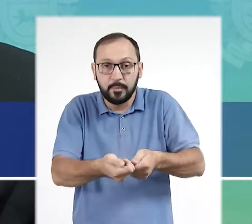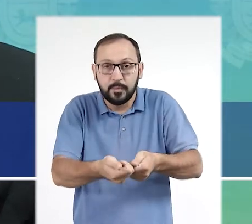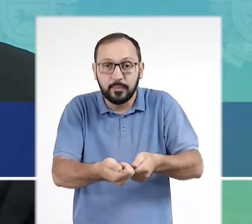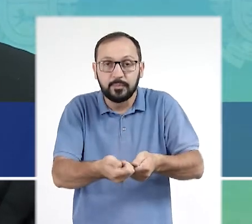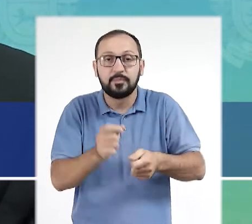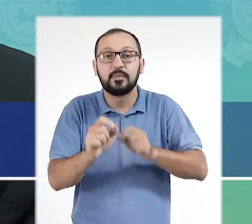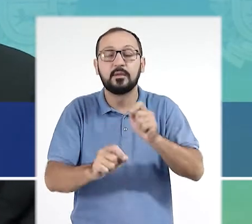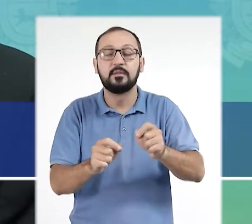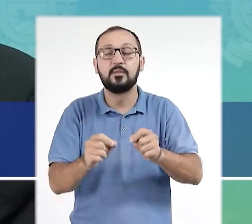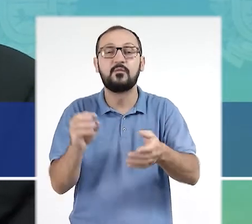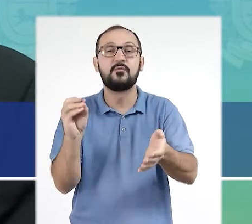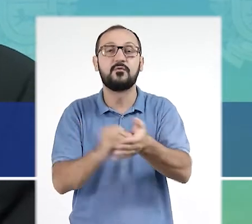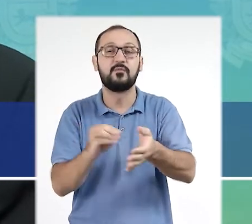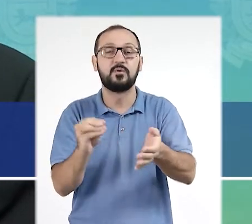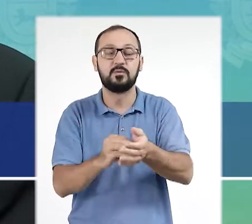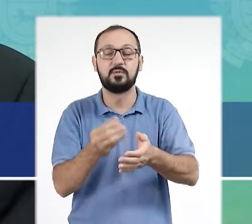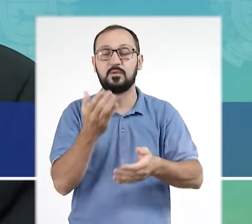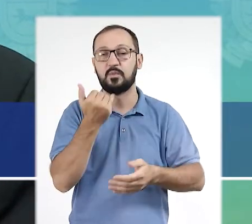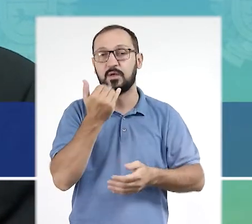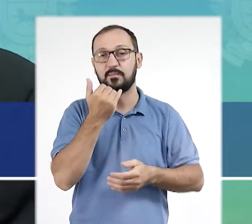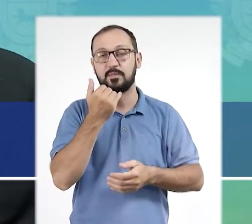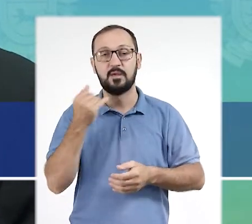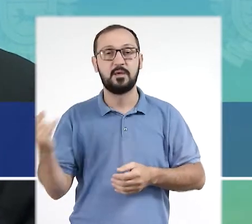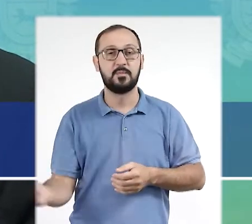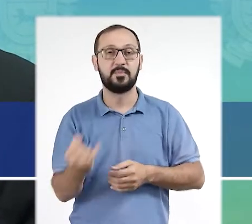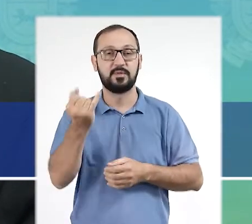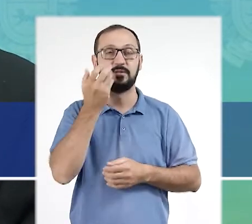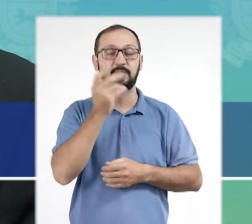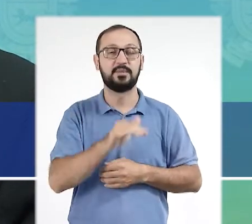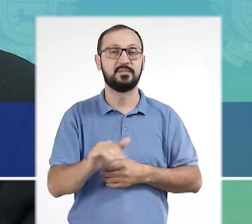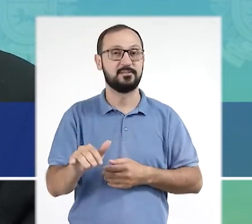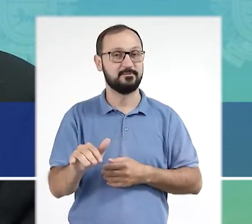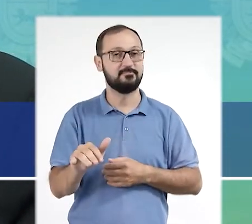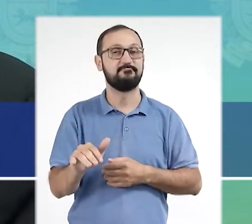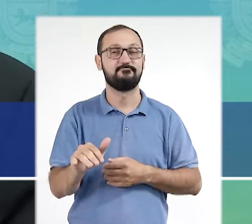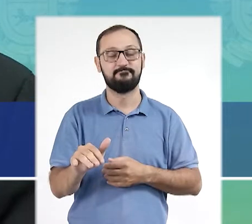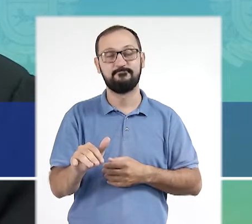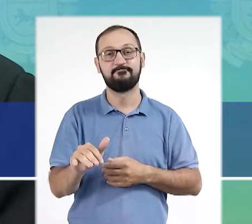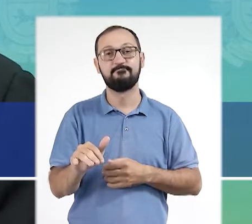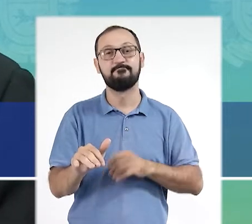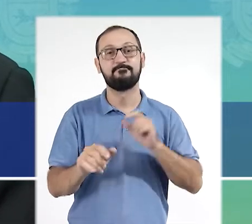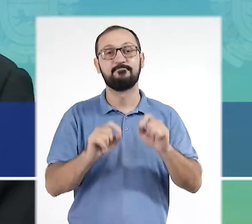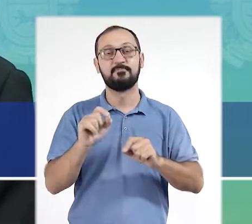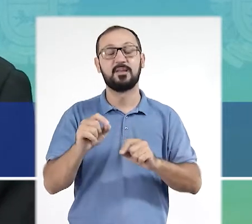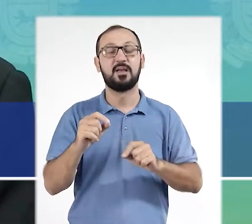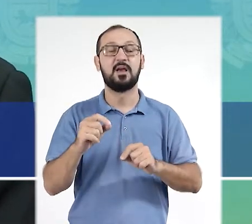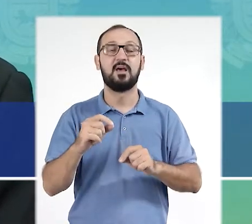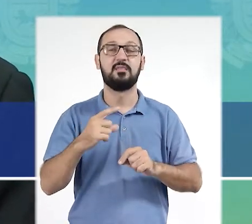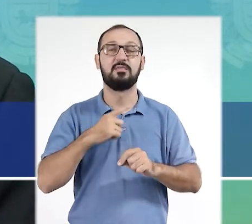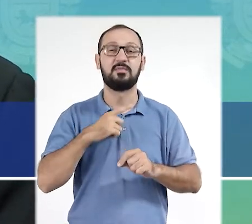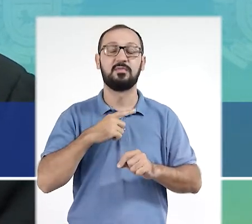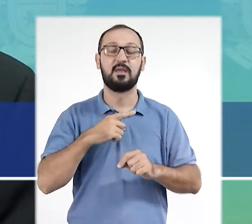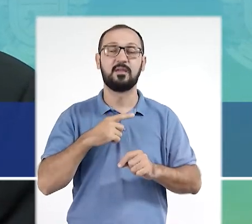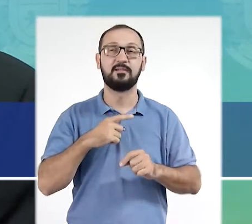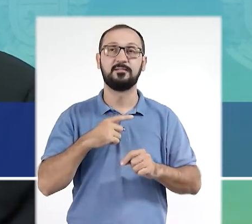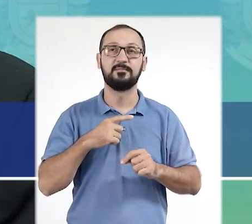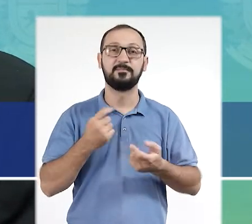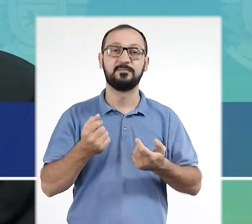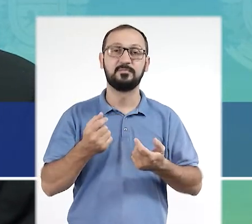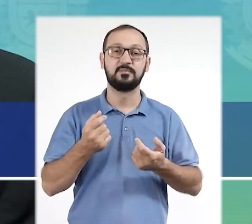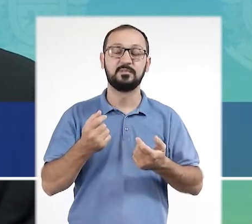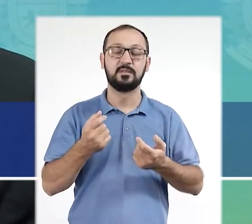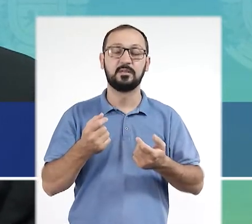deixando faltar um alimento tão precioso para as nossas crianças e que a gente tenha,